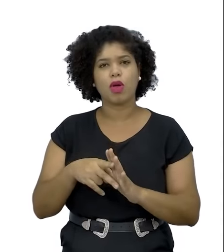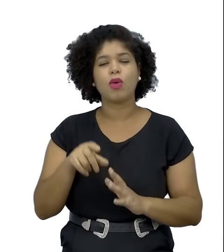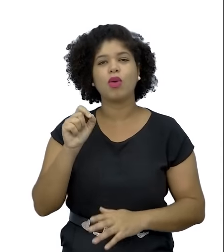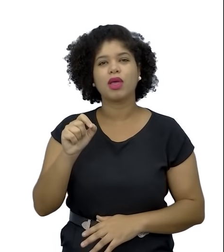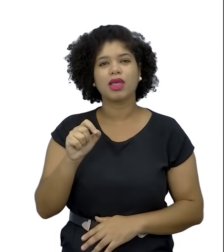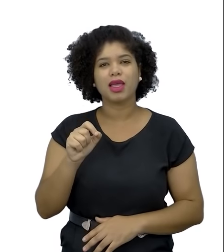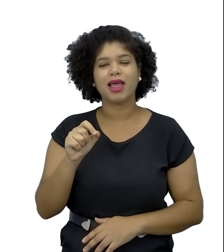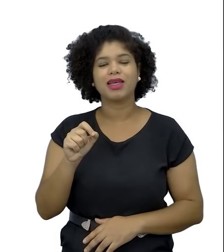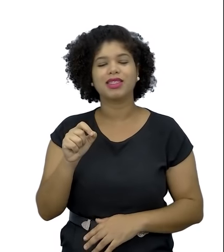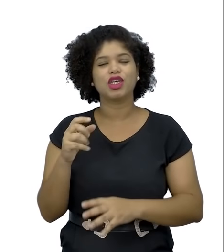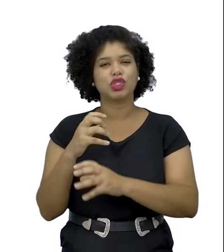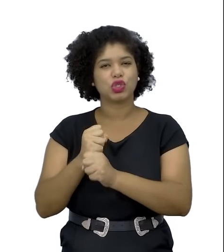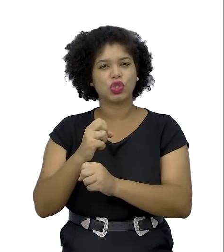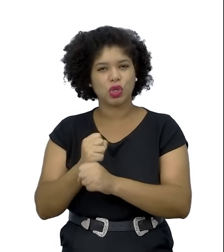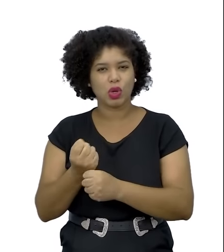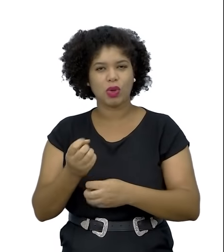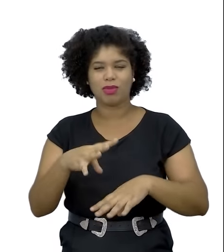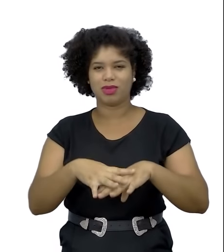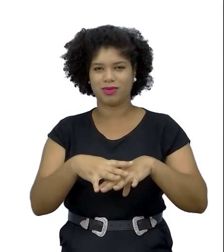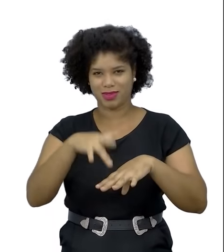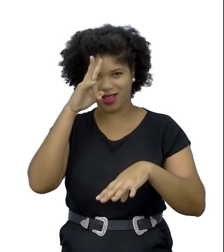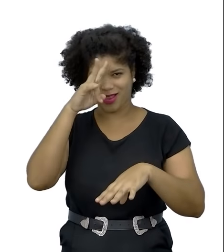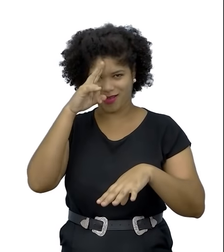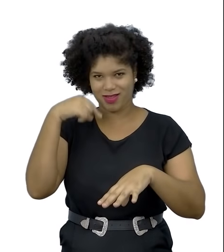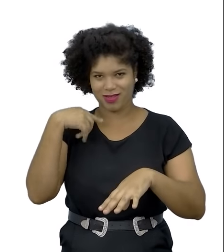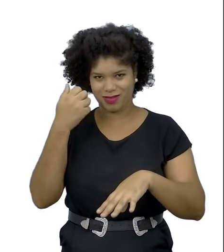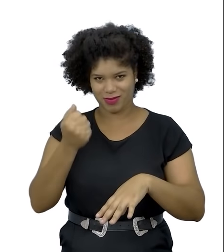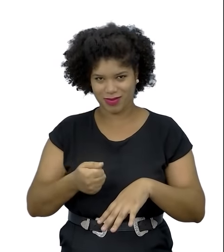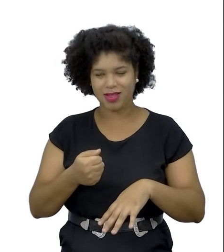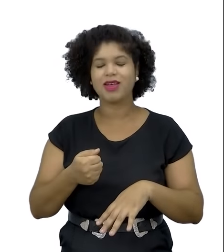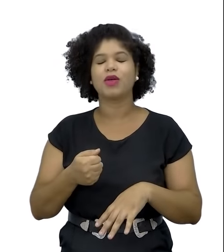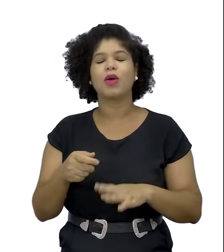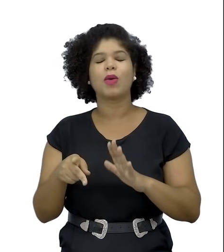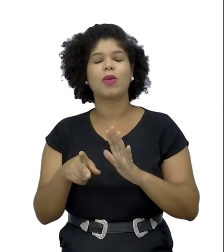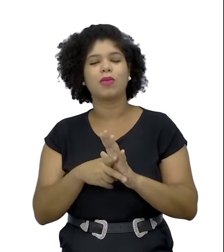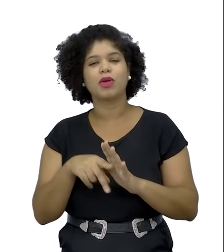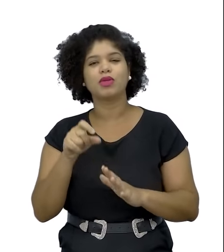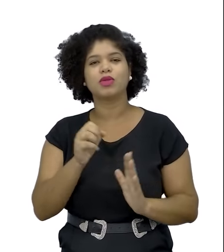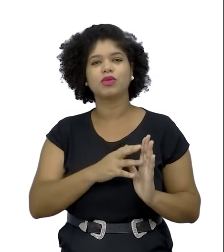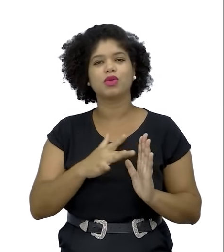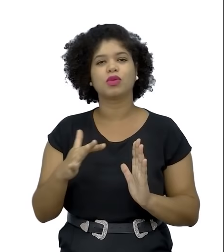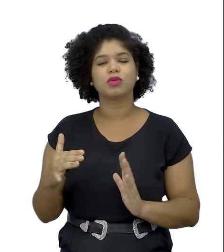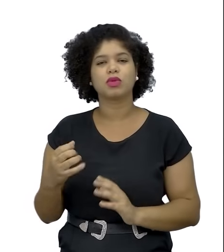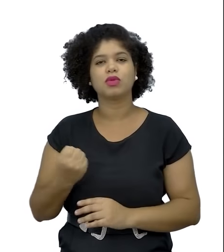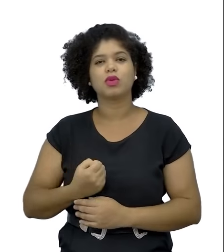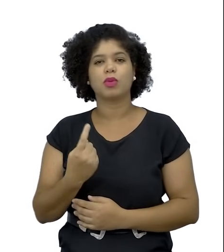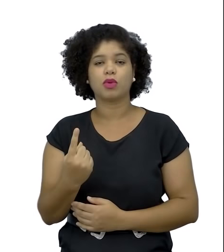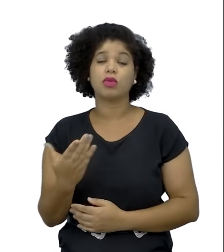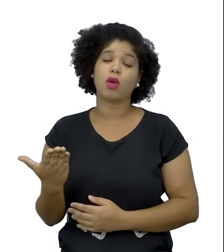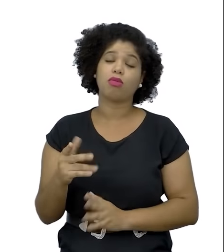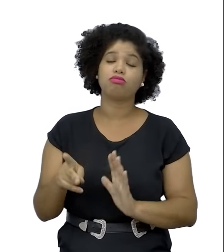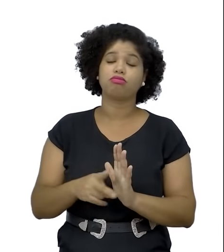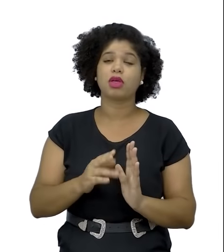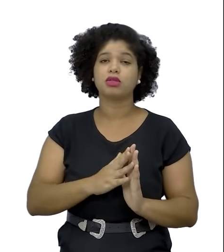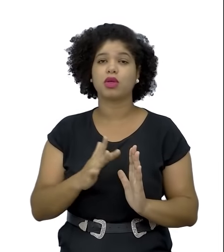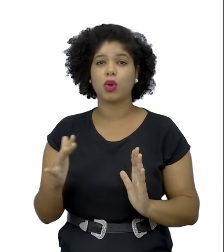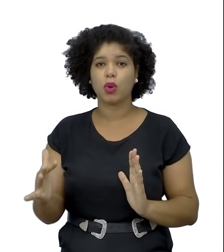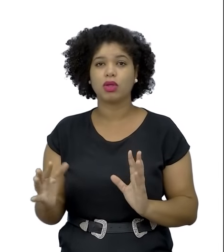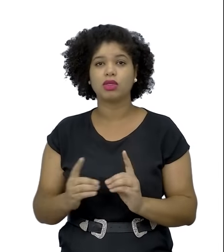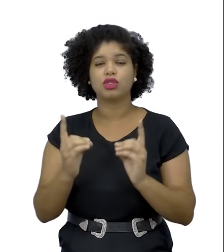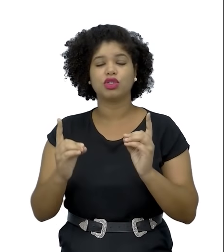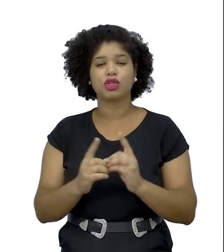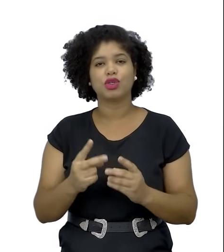Nós começamos a conversar sobre ele na sequência didática 1, e agora, por meio da sequência didática 2, a